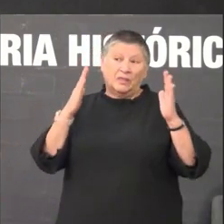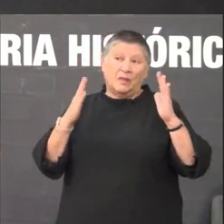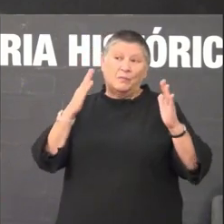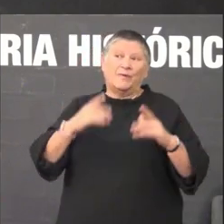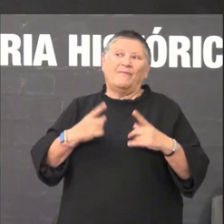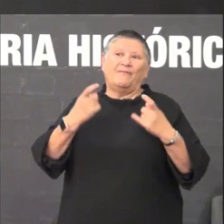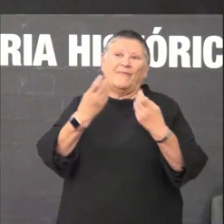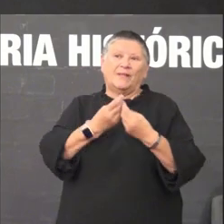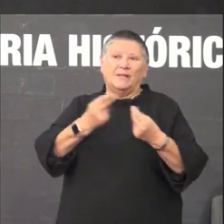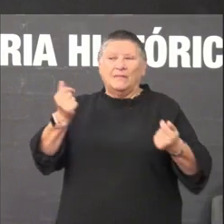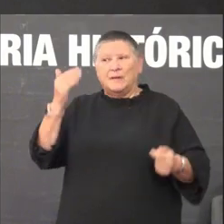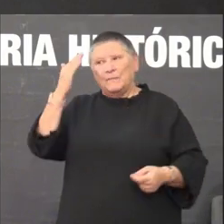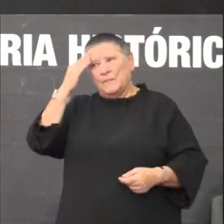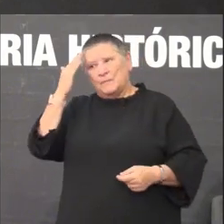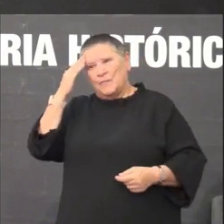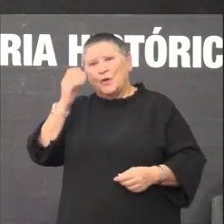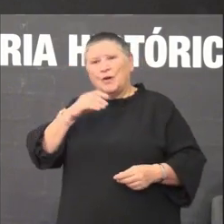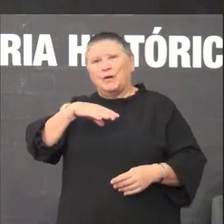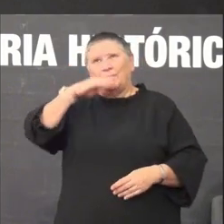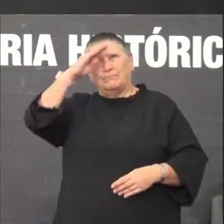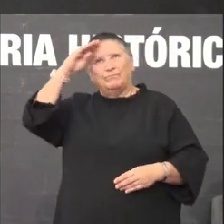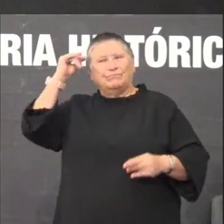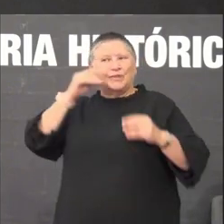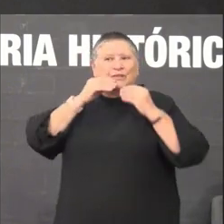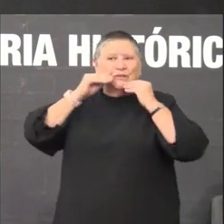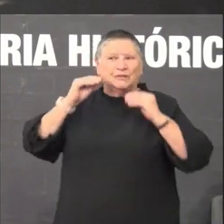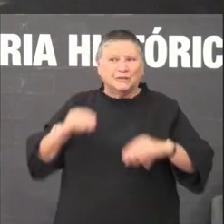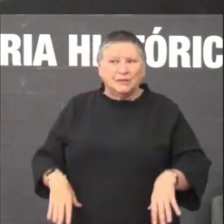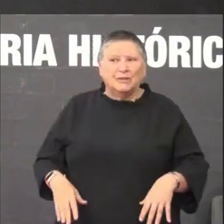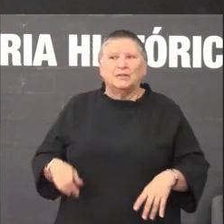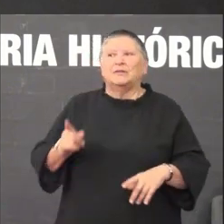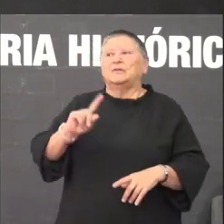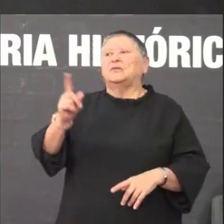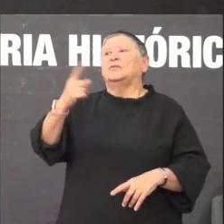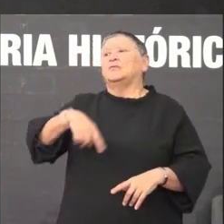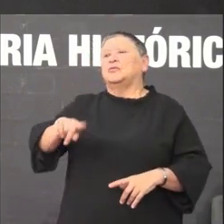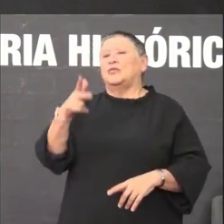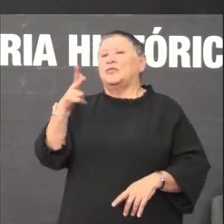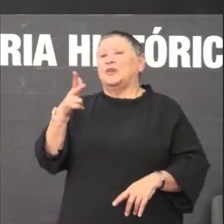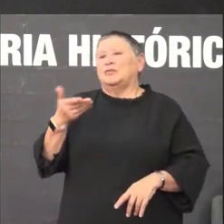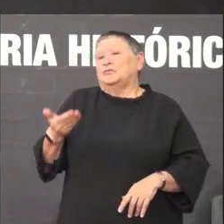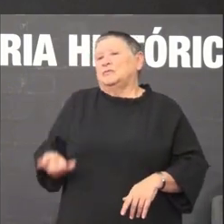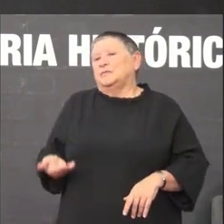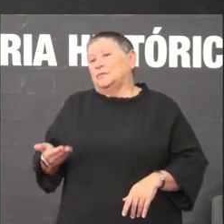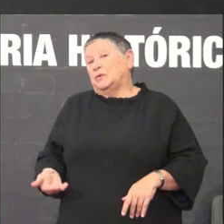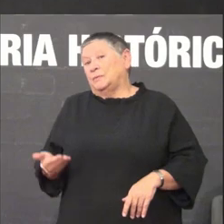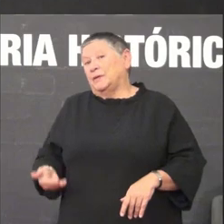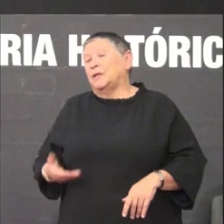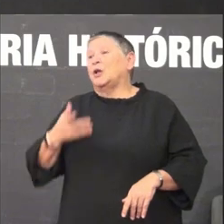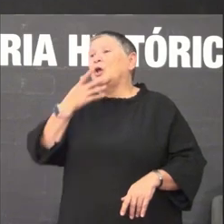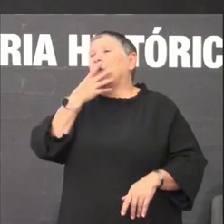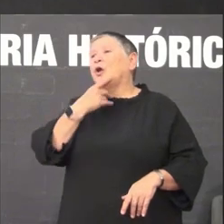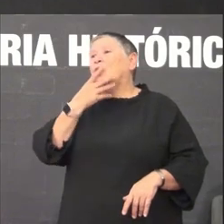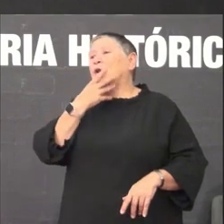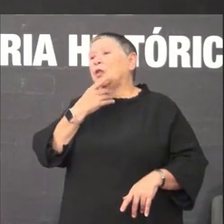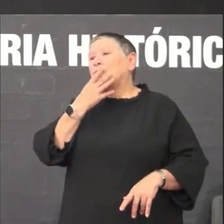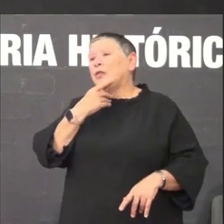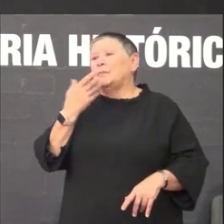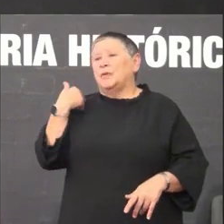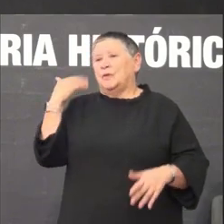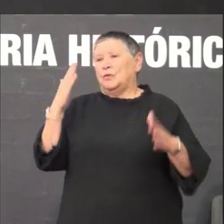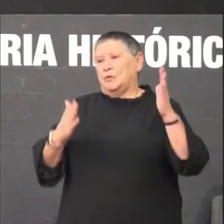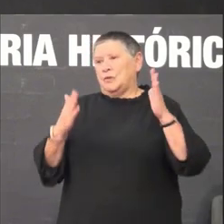desmemória, de revisão da história, de perdas de valores e de direitos fundamentais, que foram o cimento das sociedades